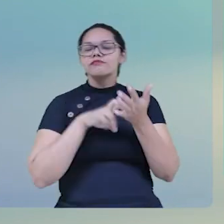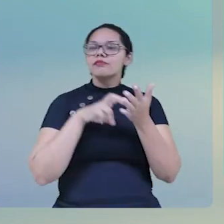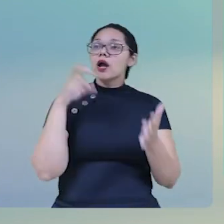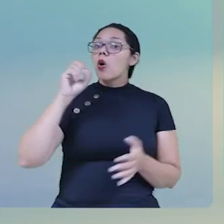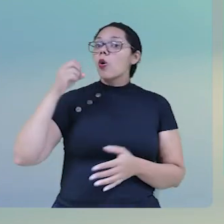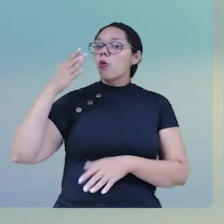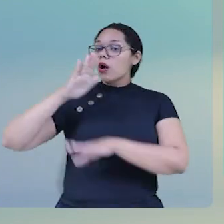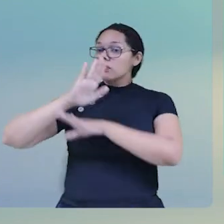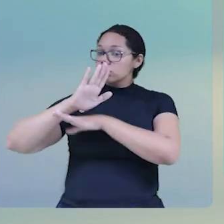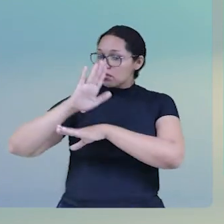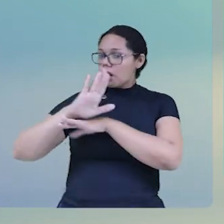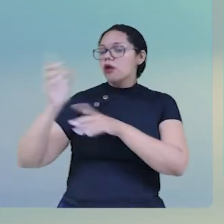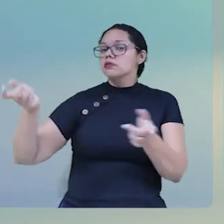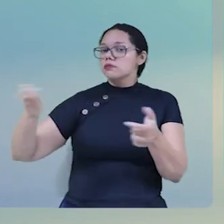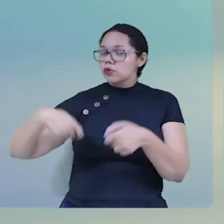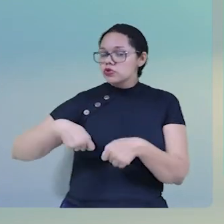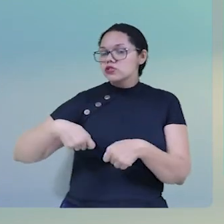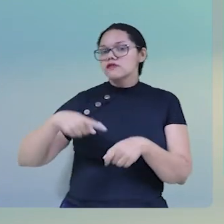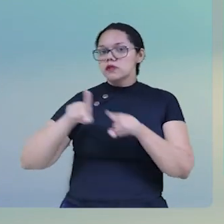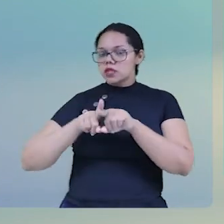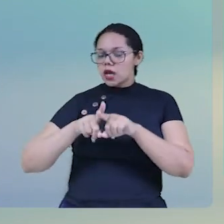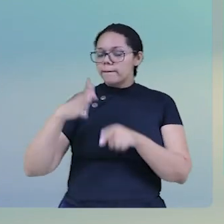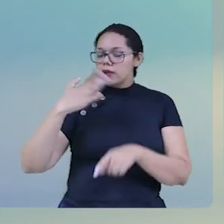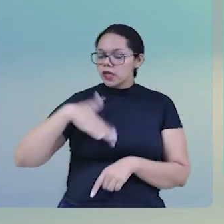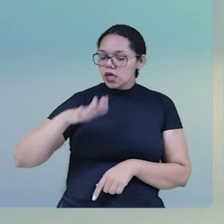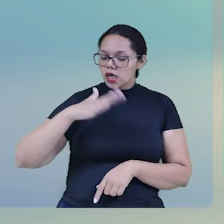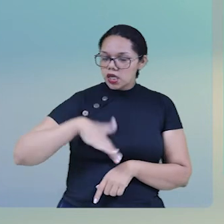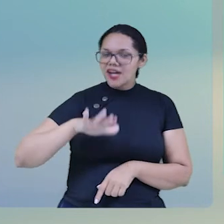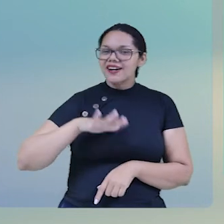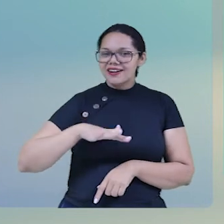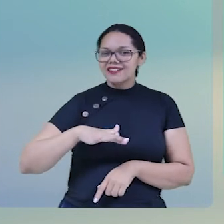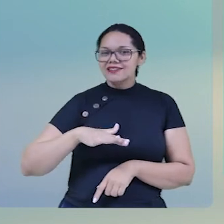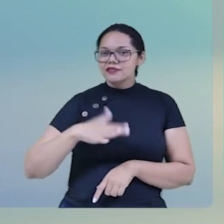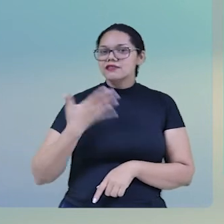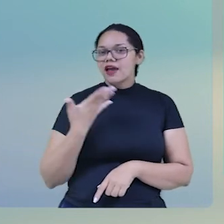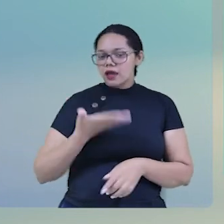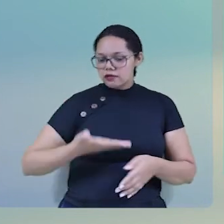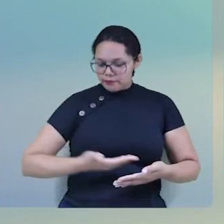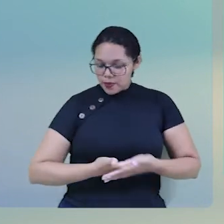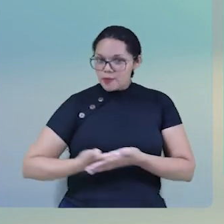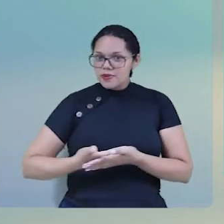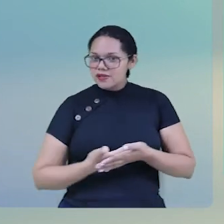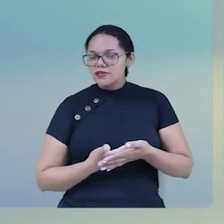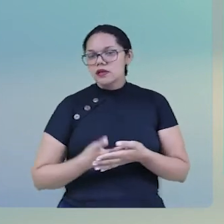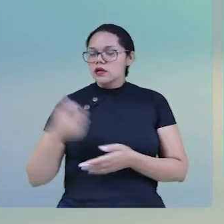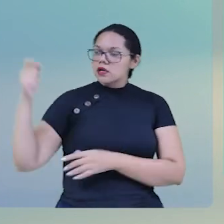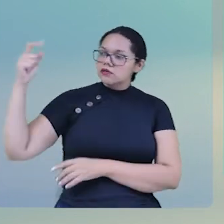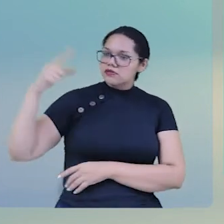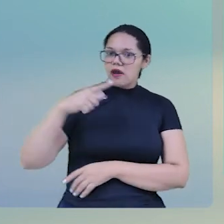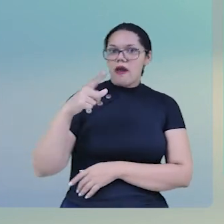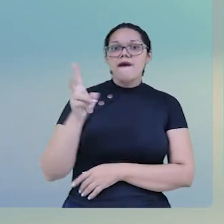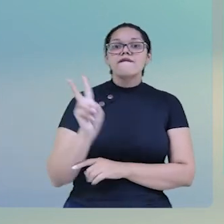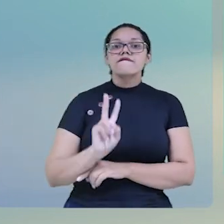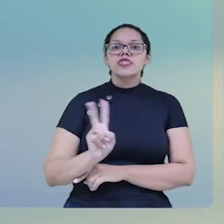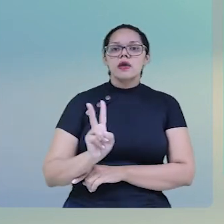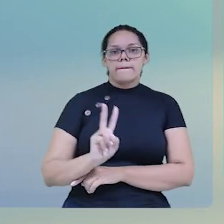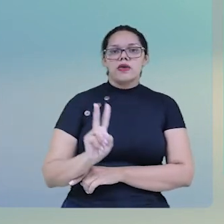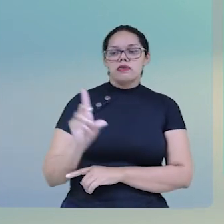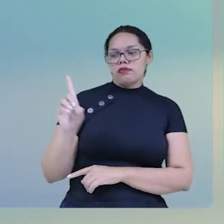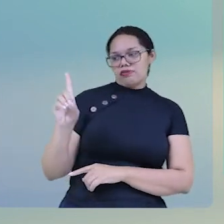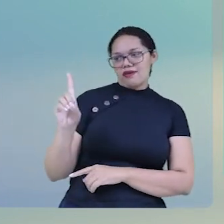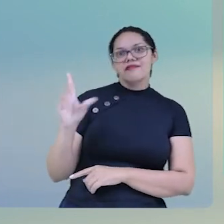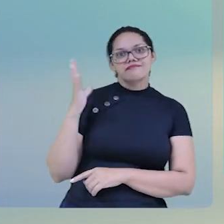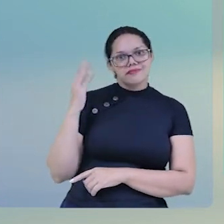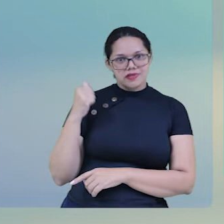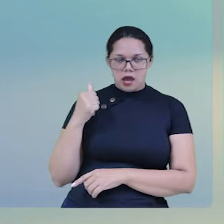da tarde. Geralmente também as crianças recém-nascidas também têm essa exposição ao sol. Para quê? Vitamina D. Todo mundo sabe